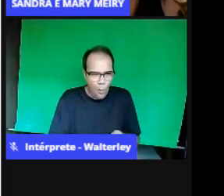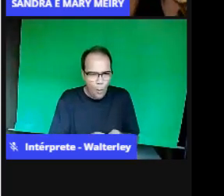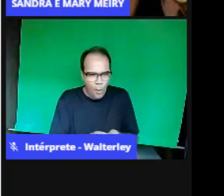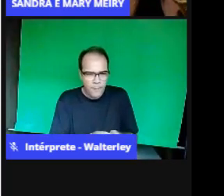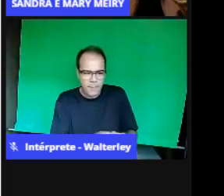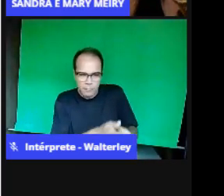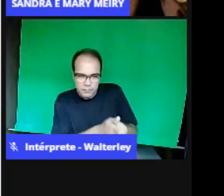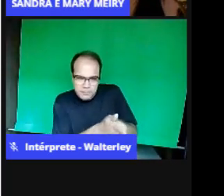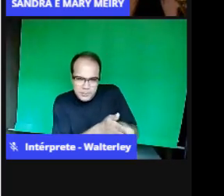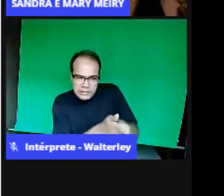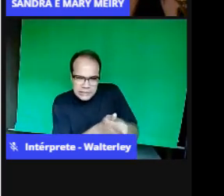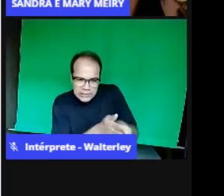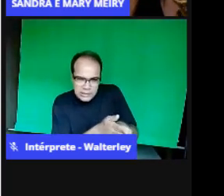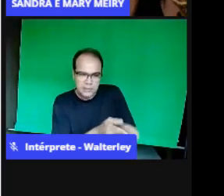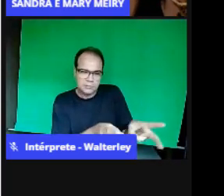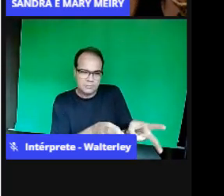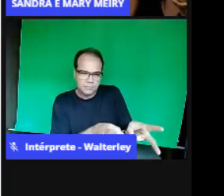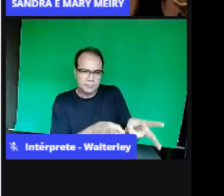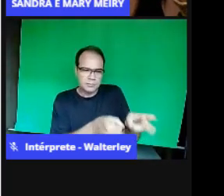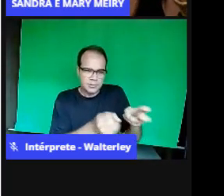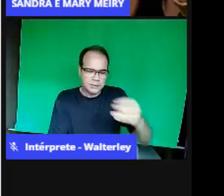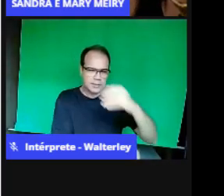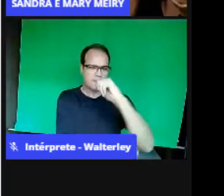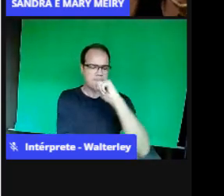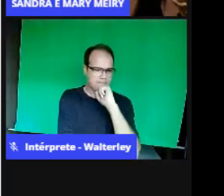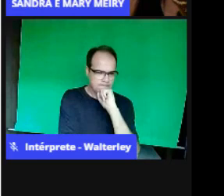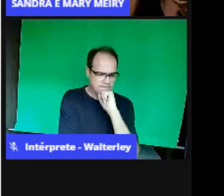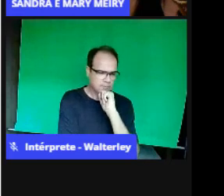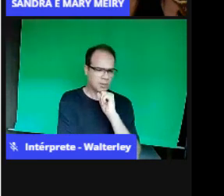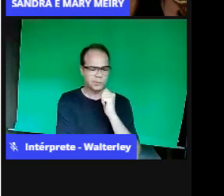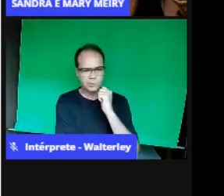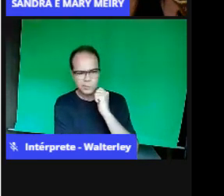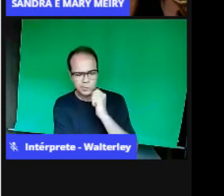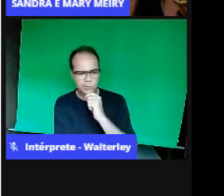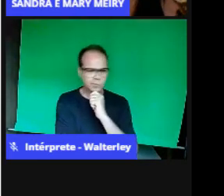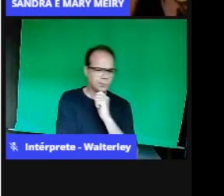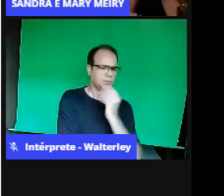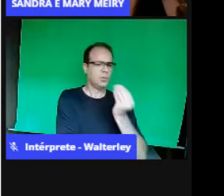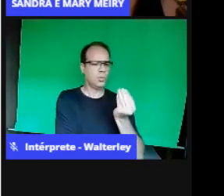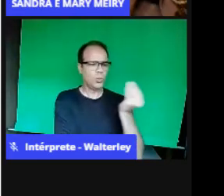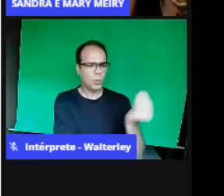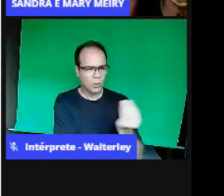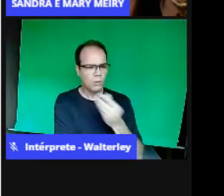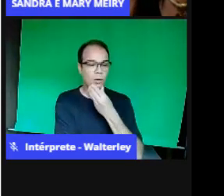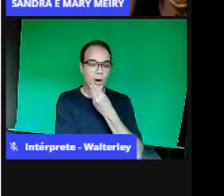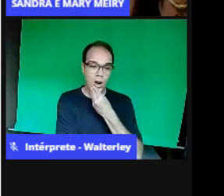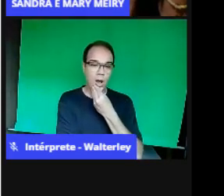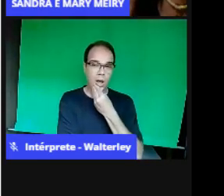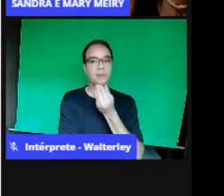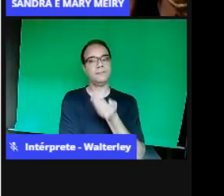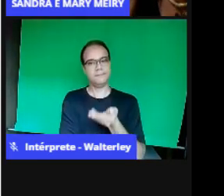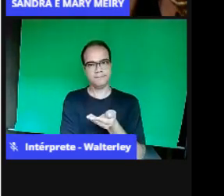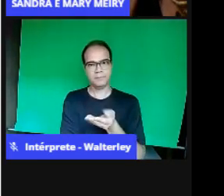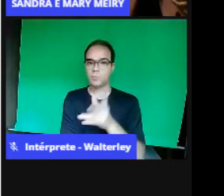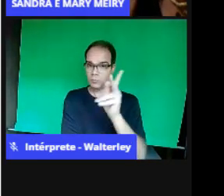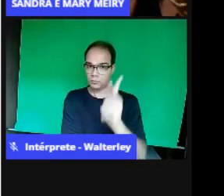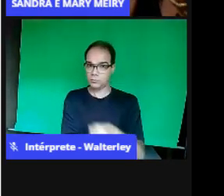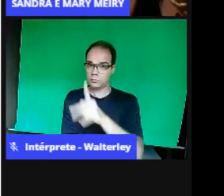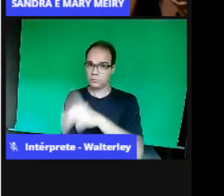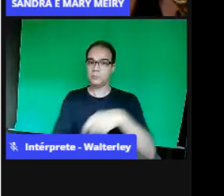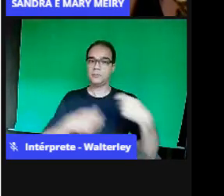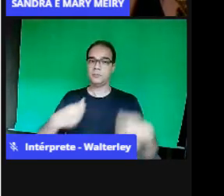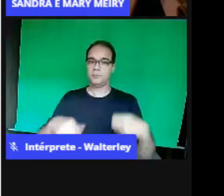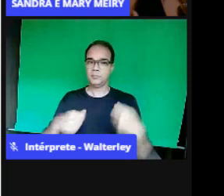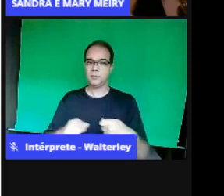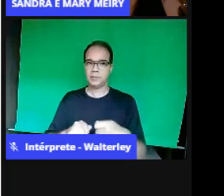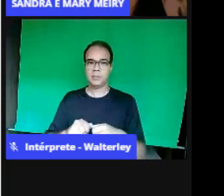de educação especial, o profissional para trabalhar na elaboração desses instrumentos, ele precisa estar se reciclando